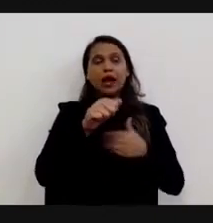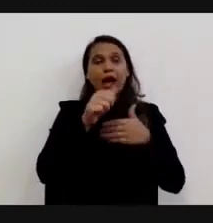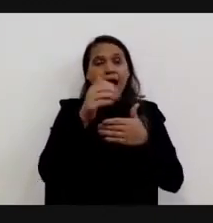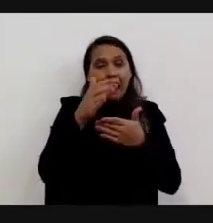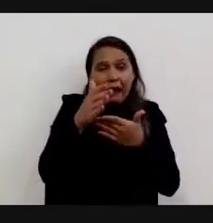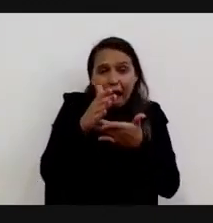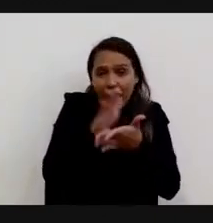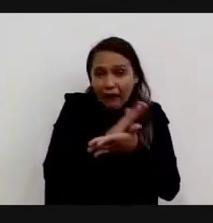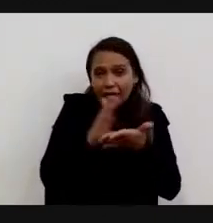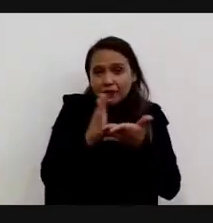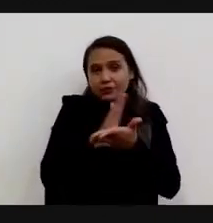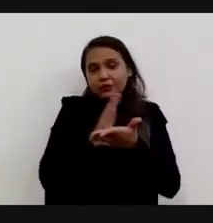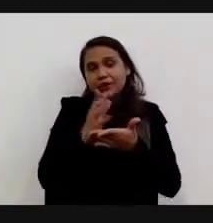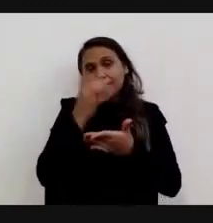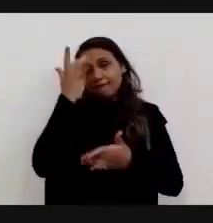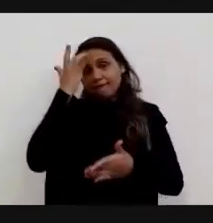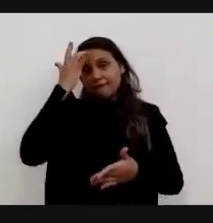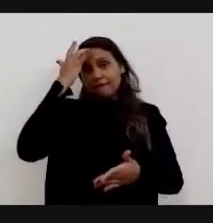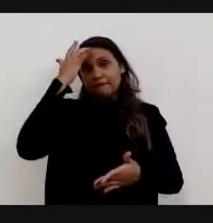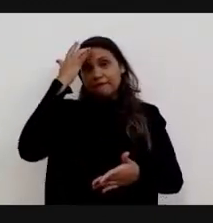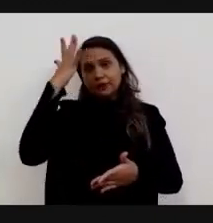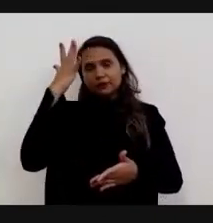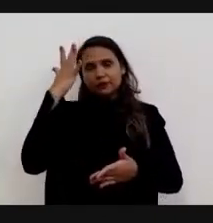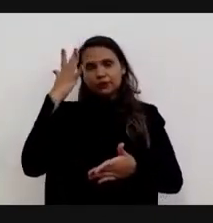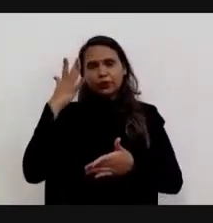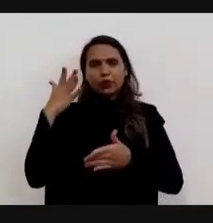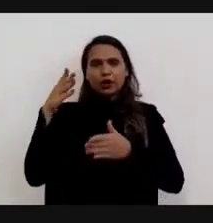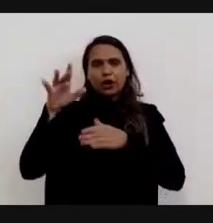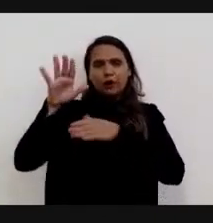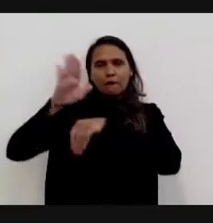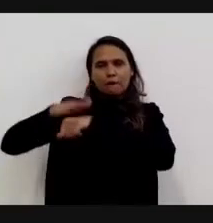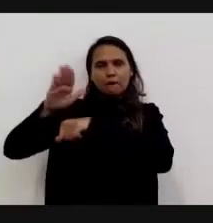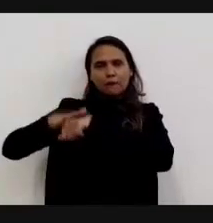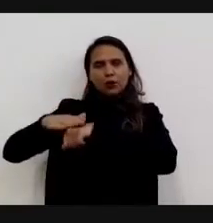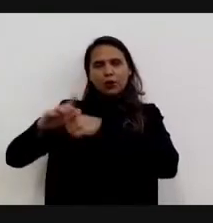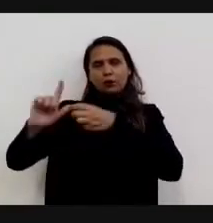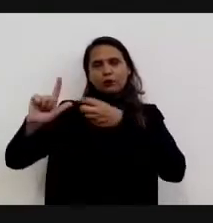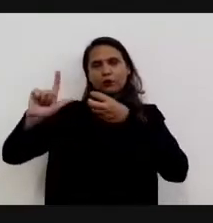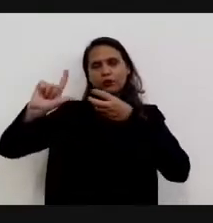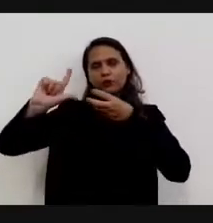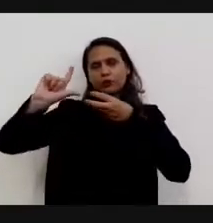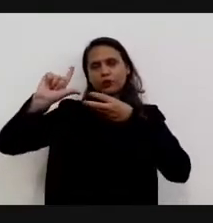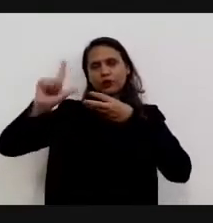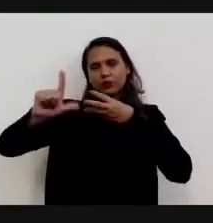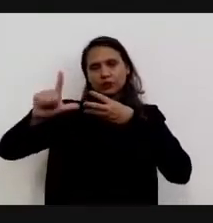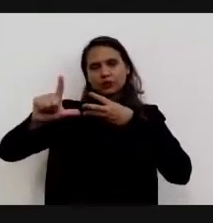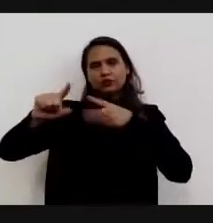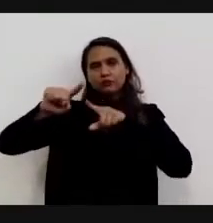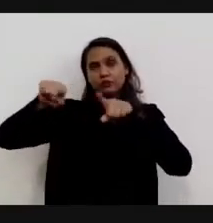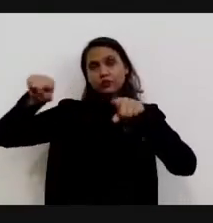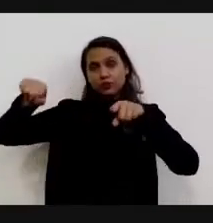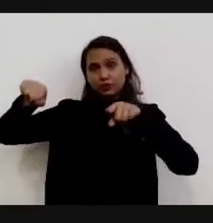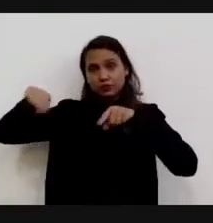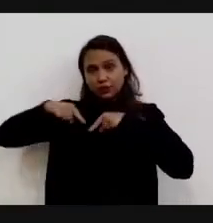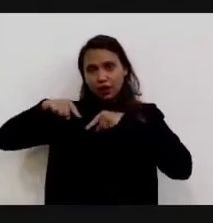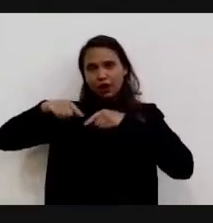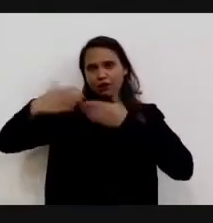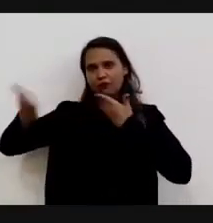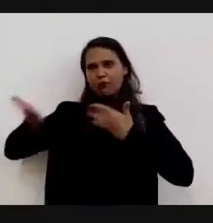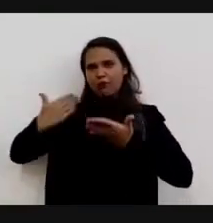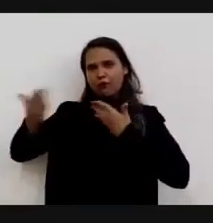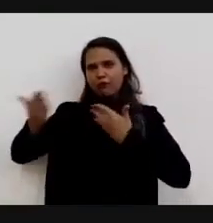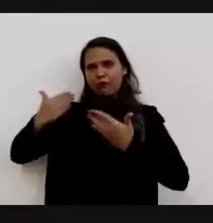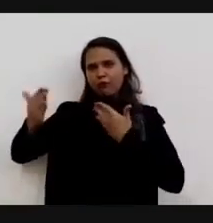às vezes fica muito mais fácil uma interlocução do próprio Legislativo com essas salas de situação do